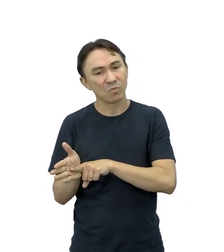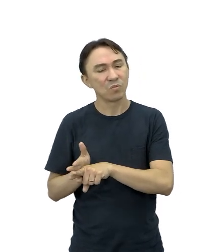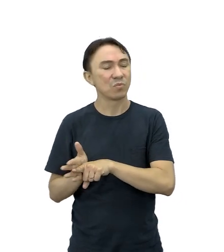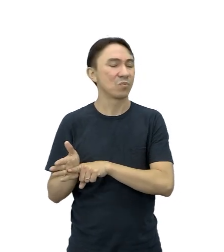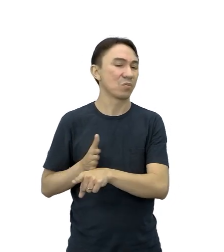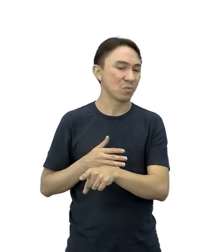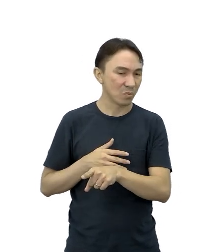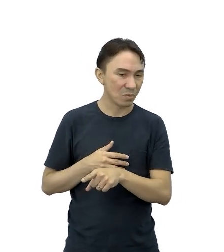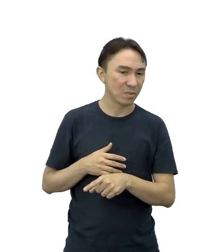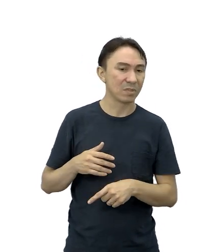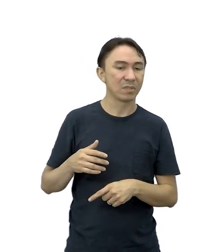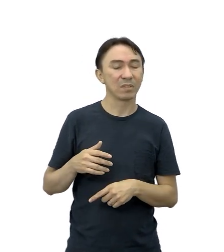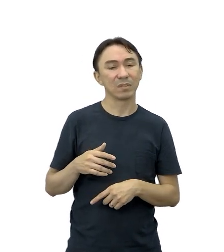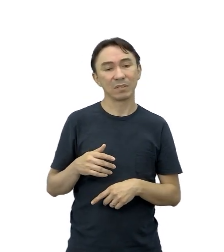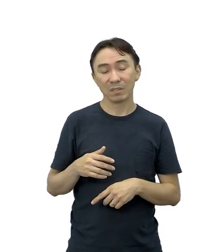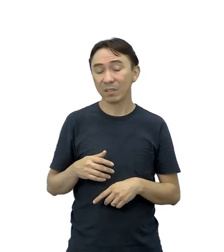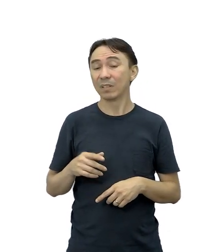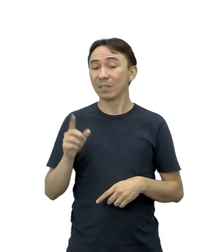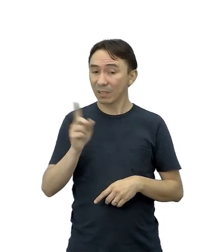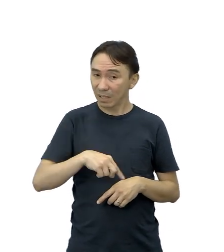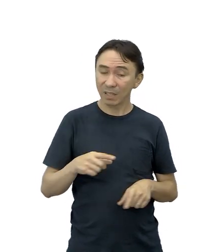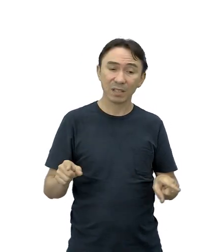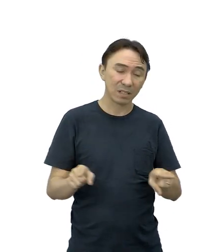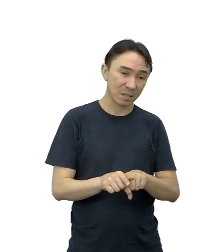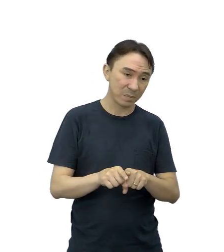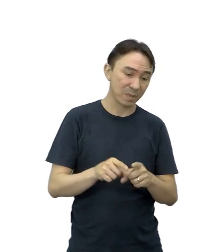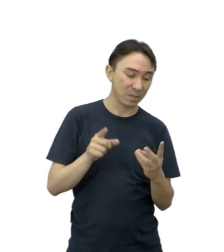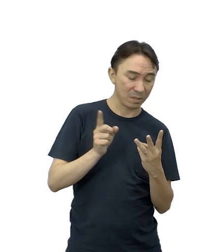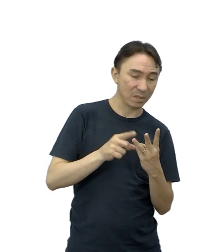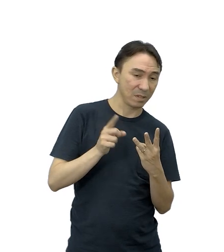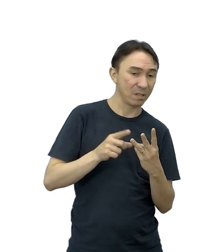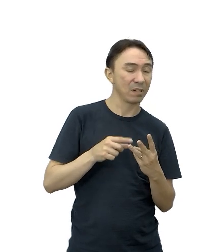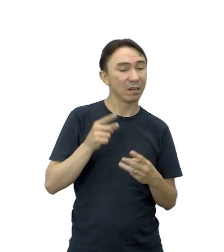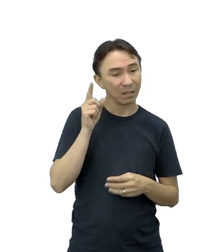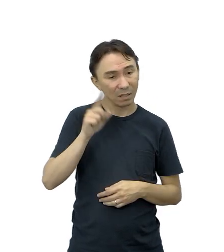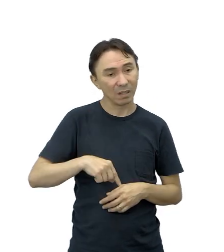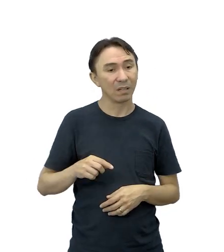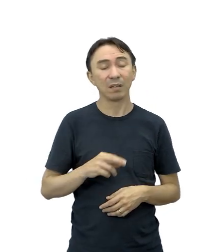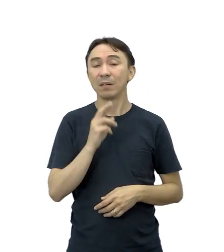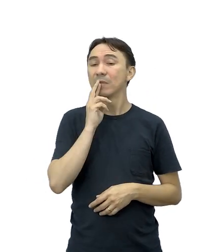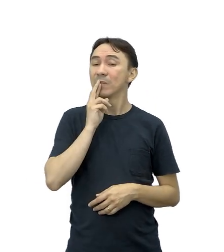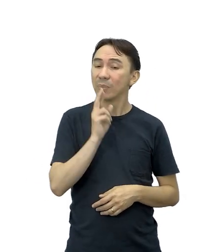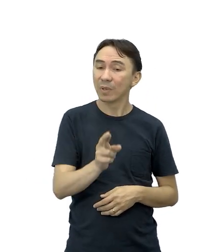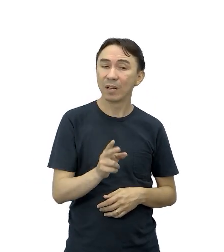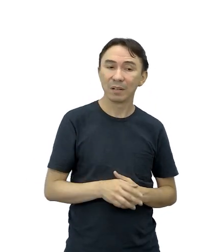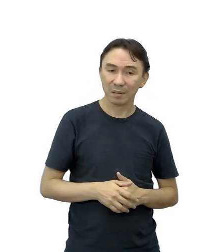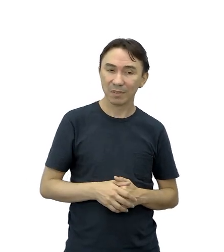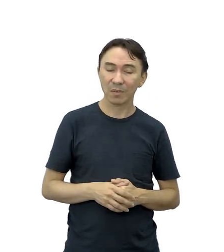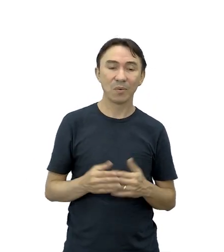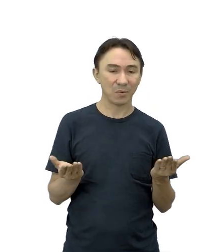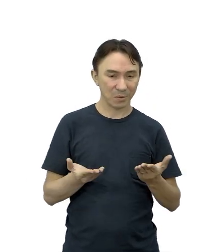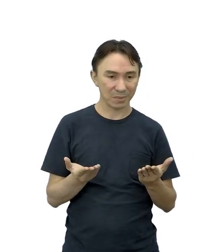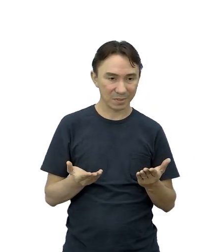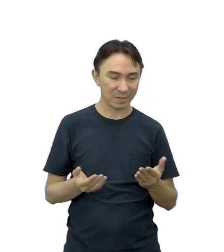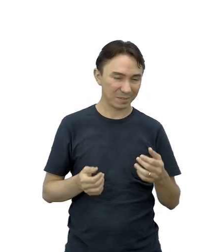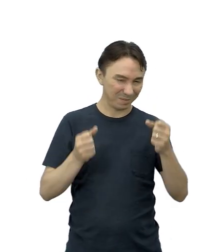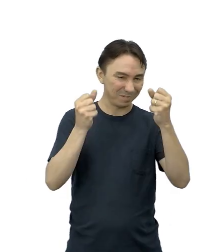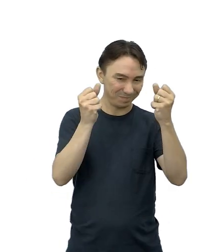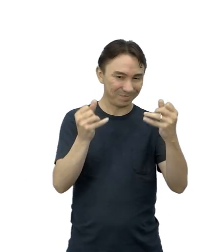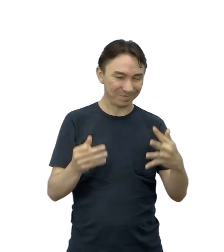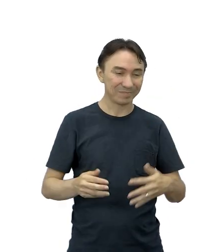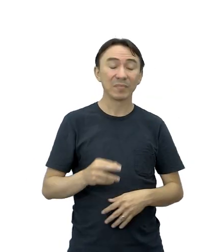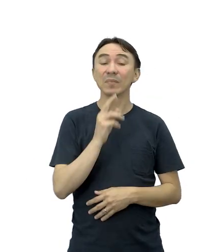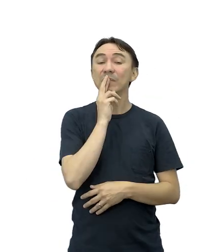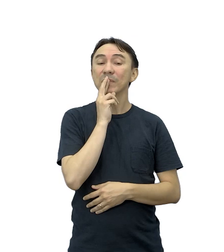avaliações e sequências digitais, os resultados. Então, nós hoje vamos aqui tratar dos resultados. Para chegar aqui nos resultados,